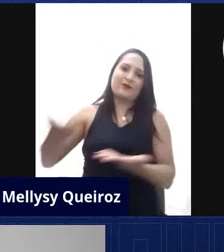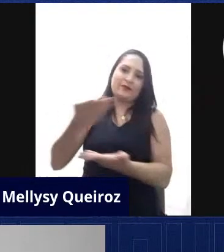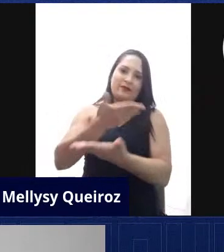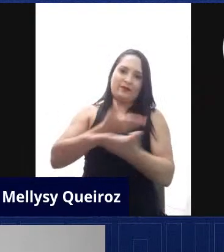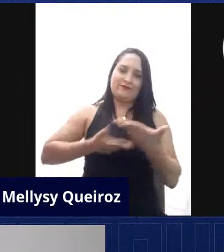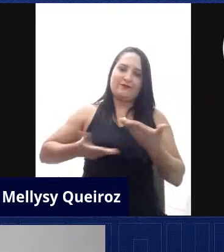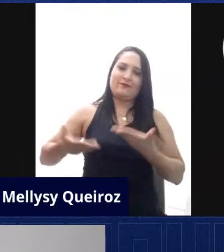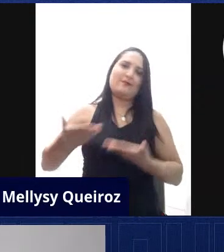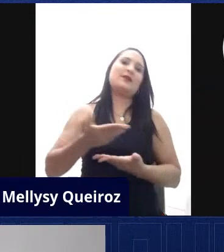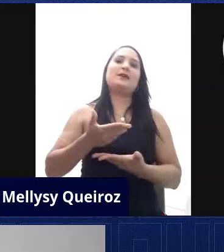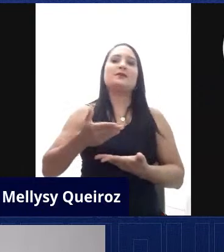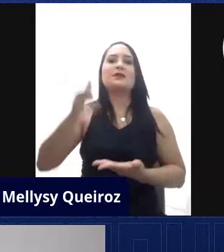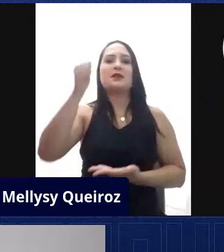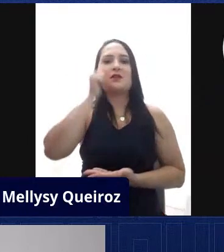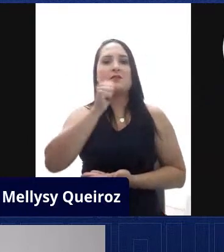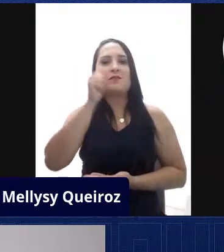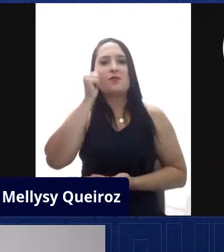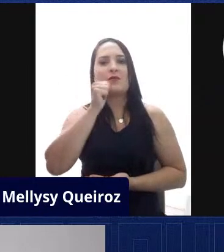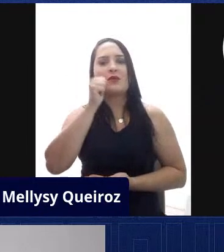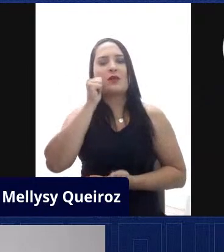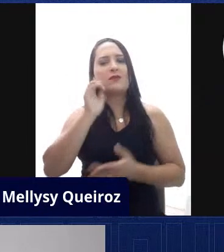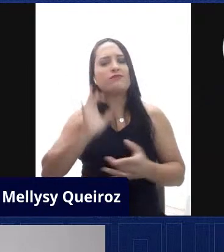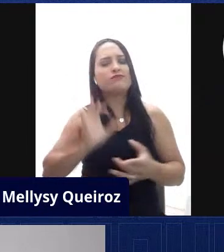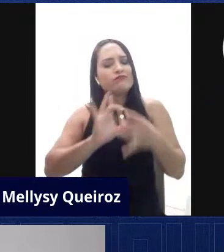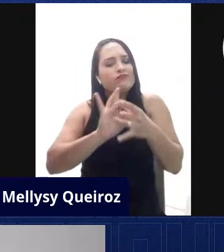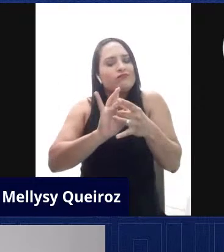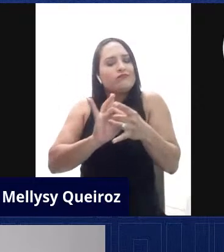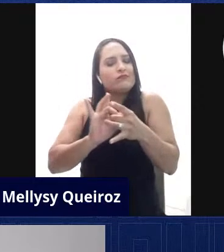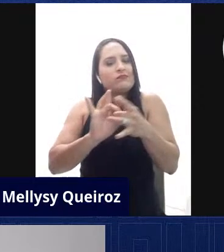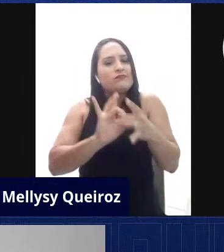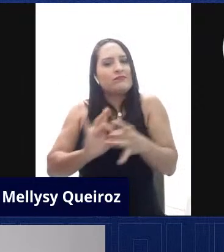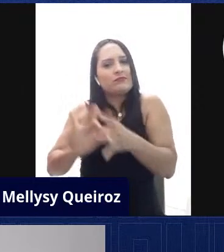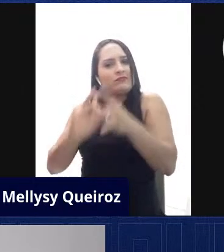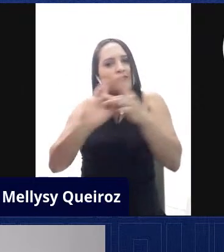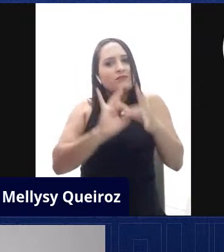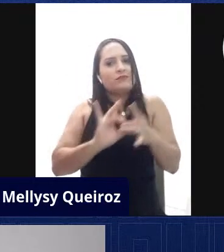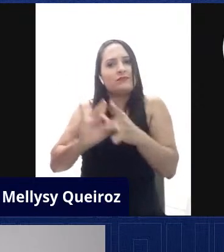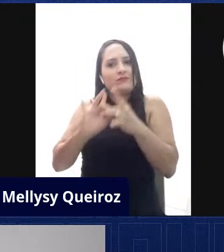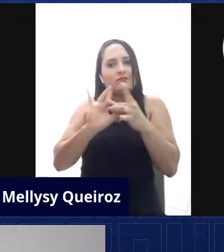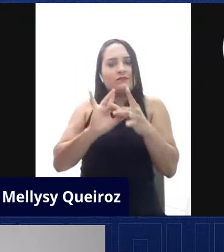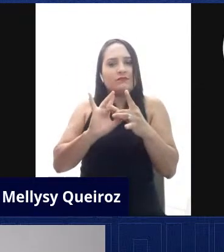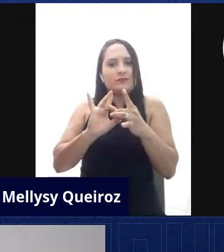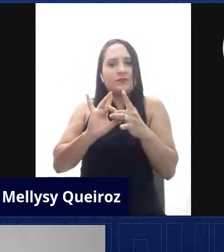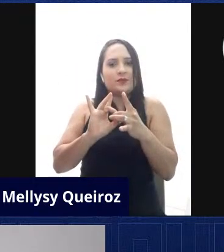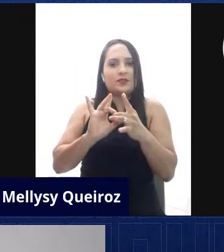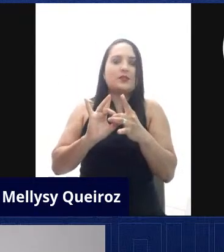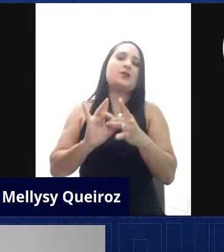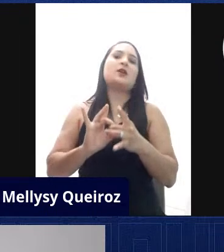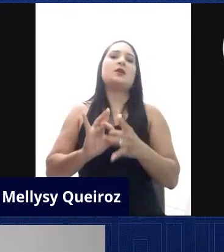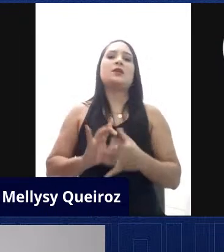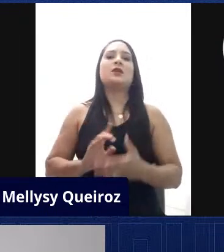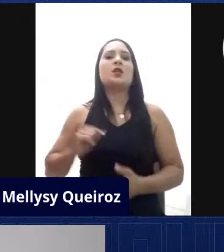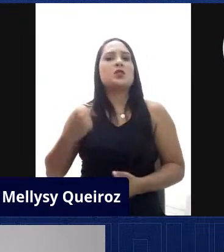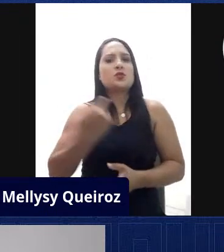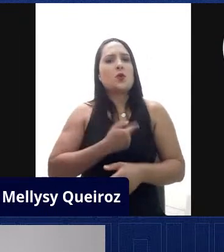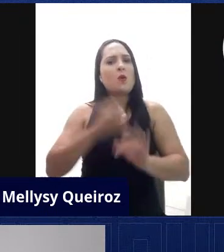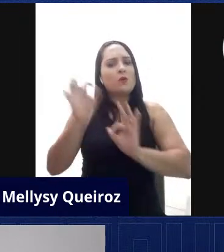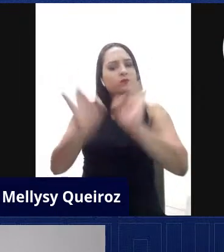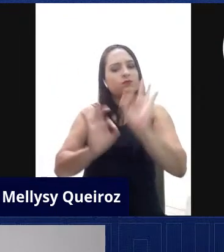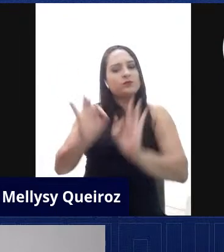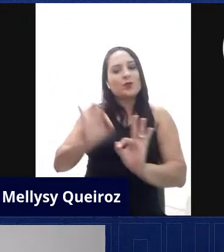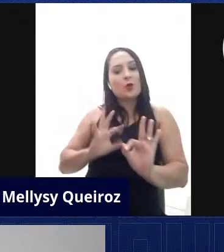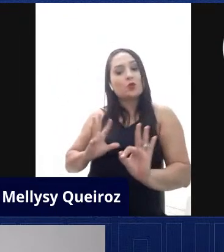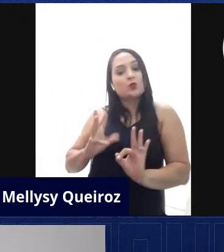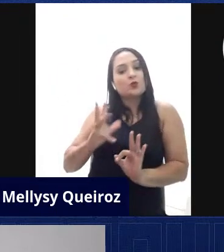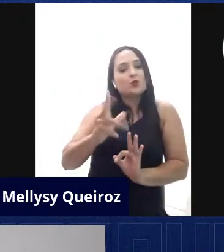com muito companheirismo, com muita integração. A gente cumpriu todos os objetivos do projeto, é